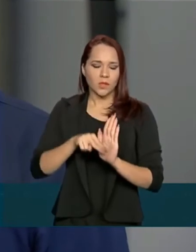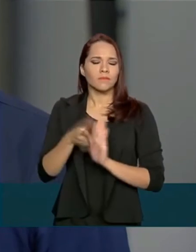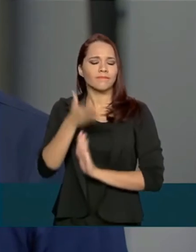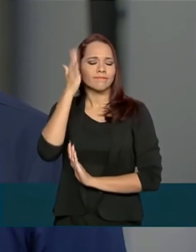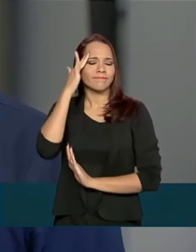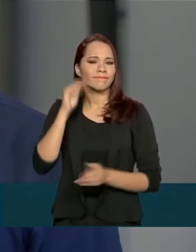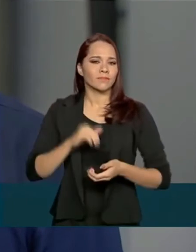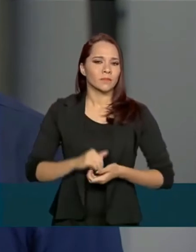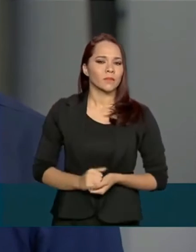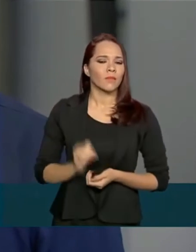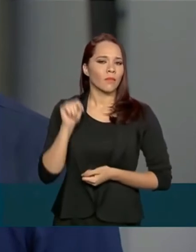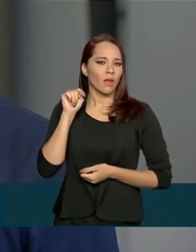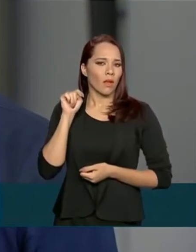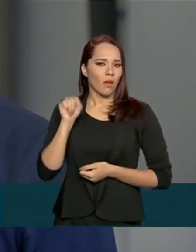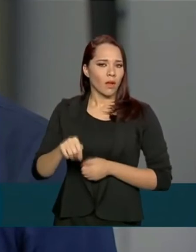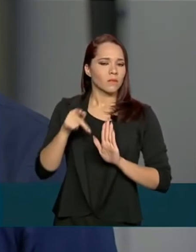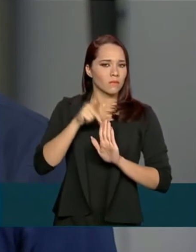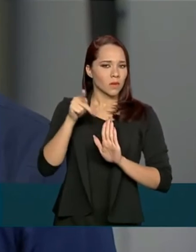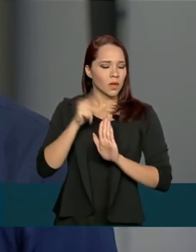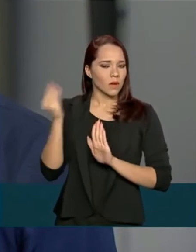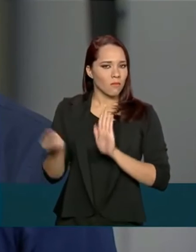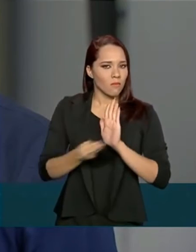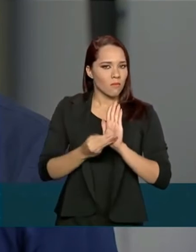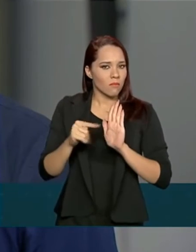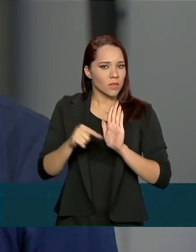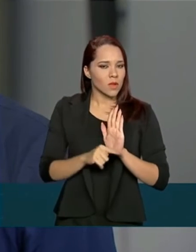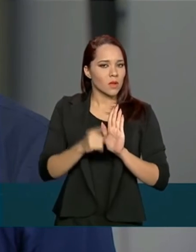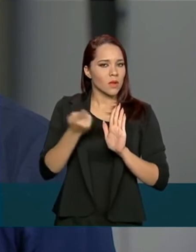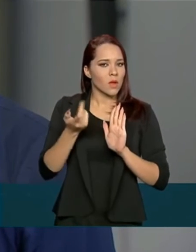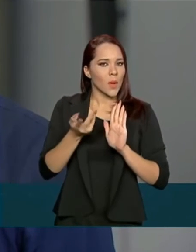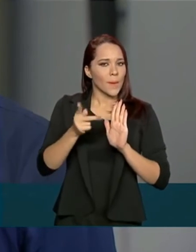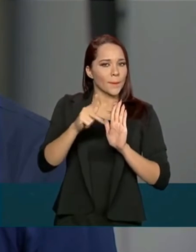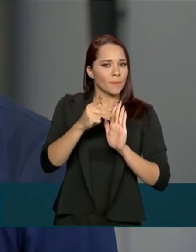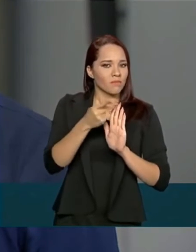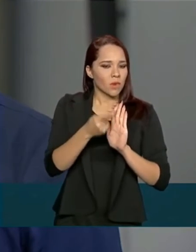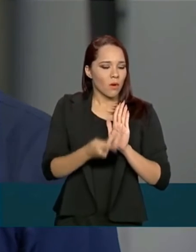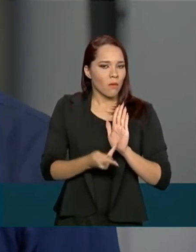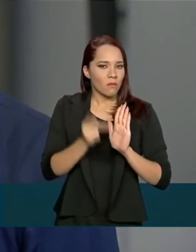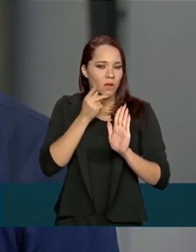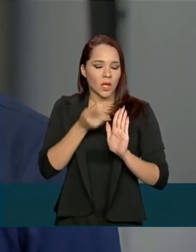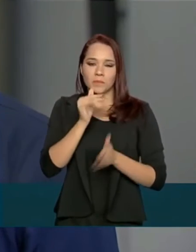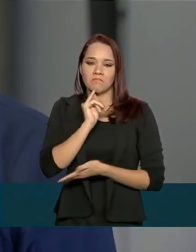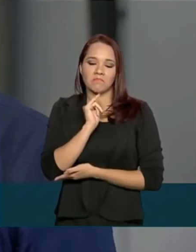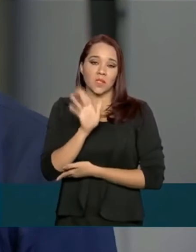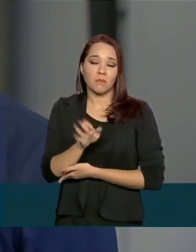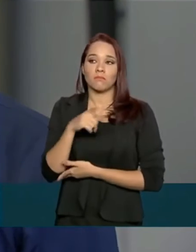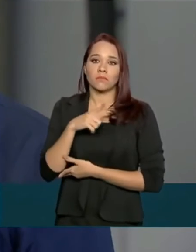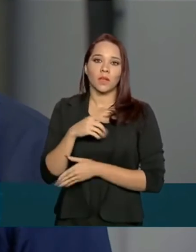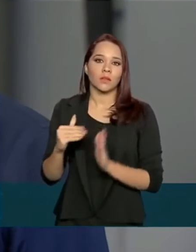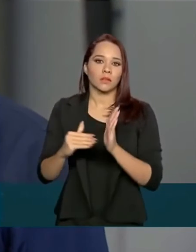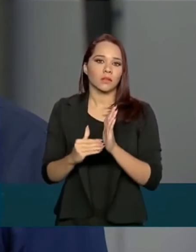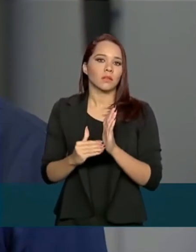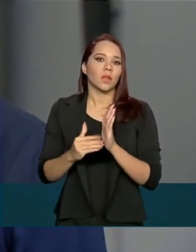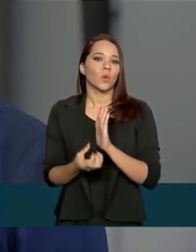saber se consta dessa portaria um protocolo dizendo, por exemplo, se está tendo até